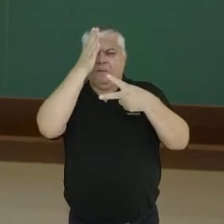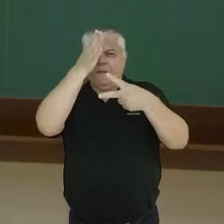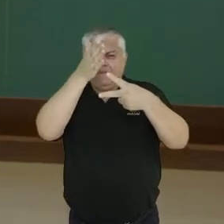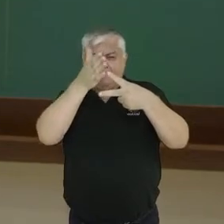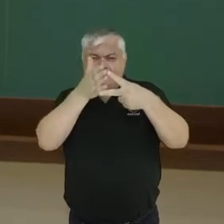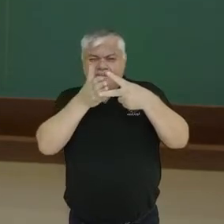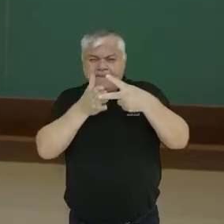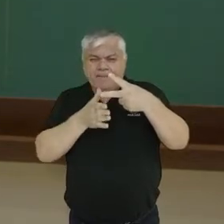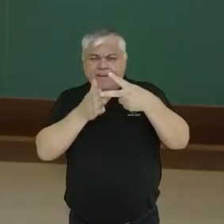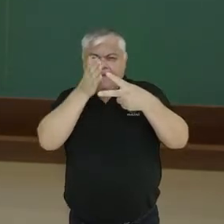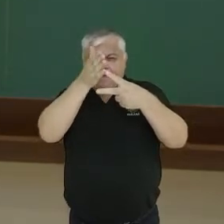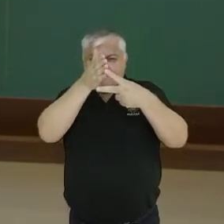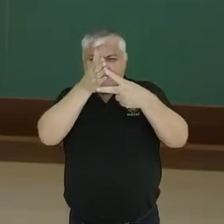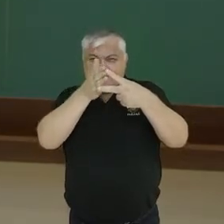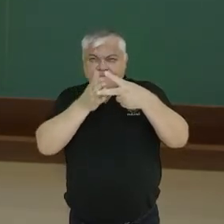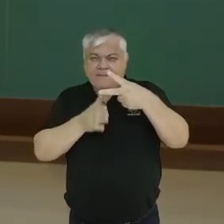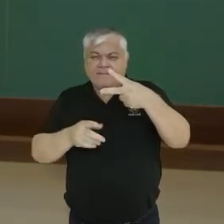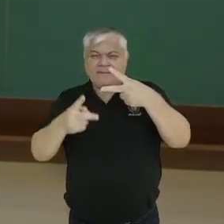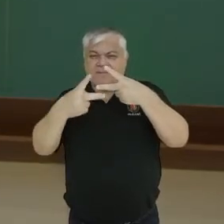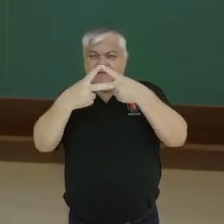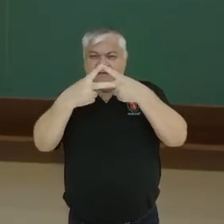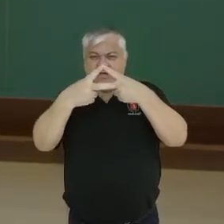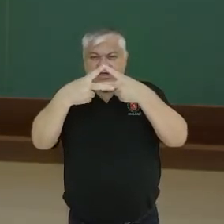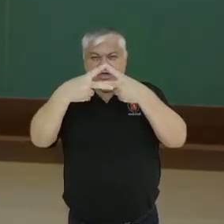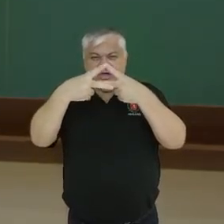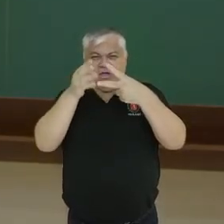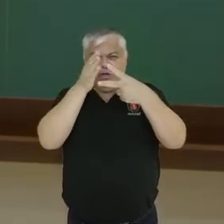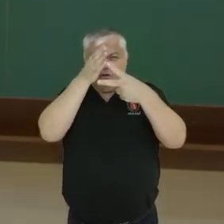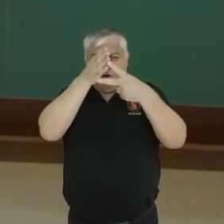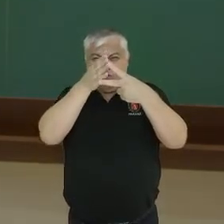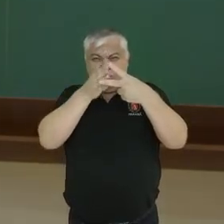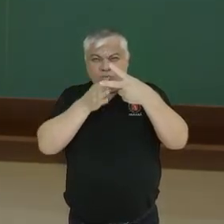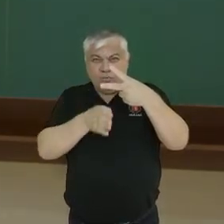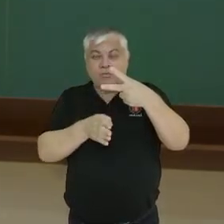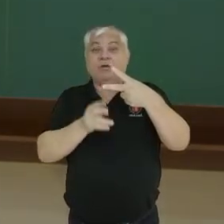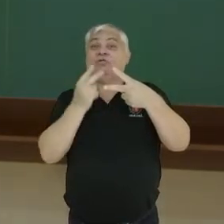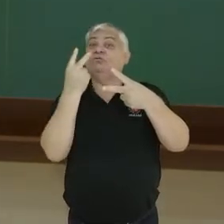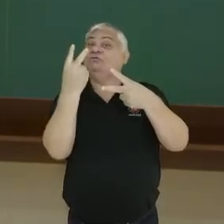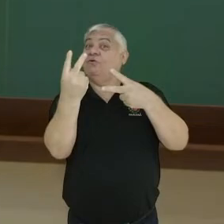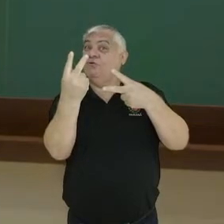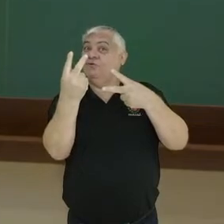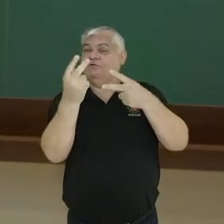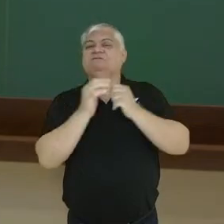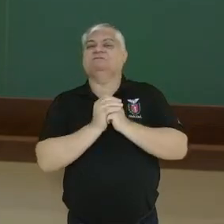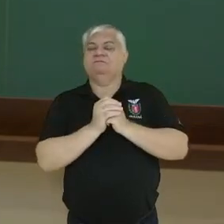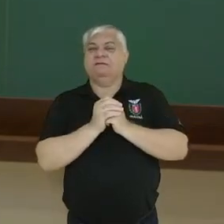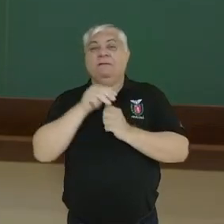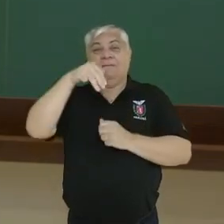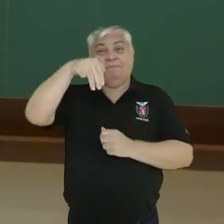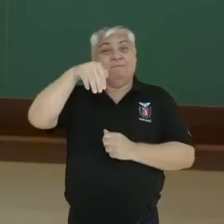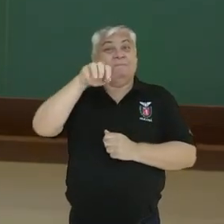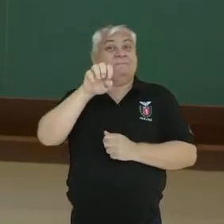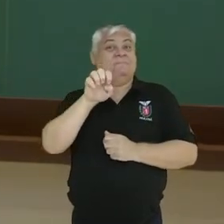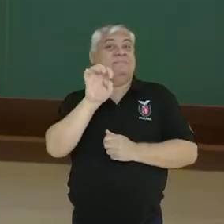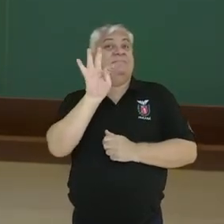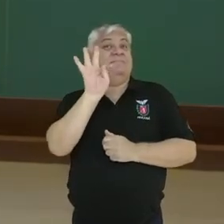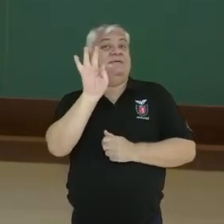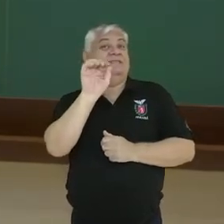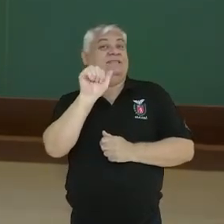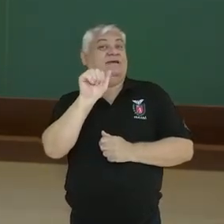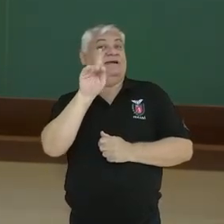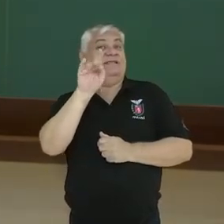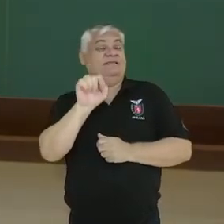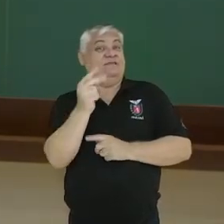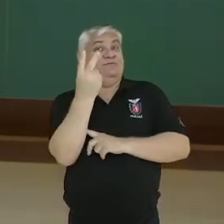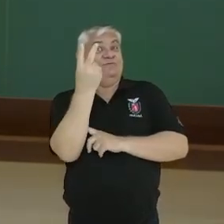aqui é metade, ó, metadinha do lado. Então por isso x sobre 2. Quando eu quero a metade de alguma coisa, eu divido essa alguma